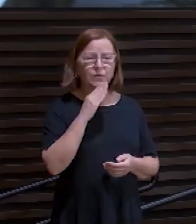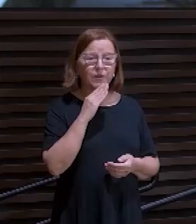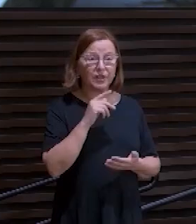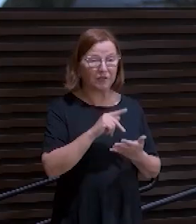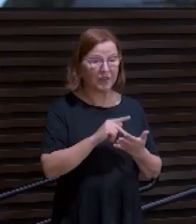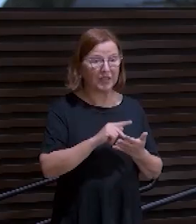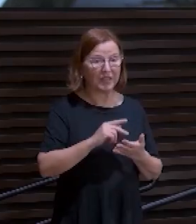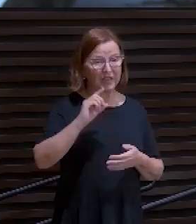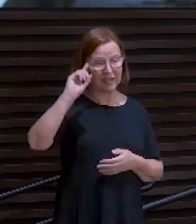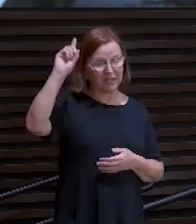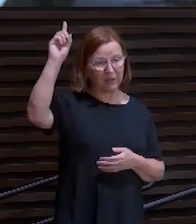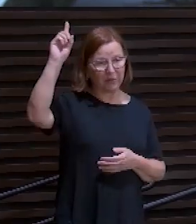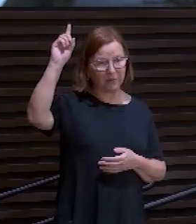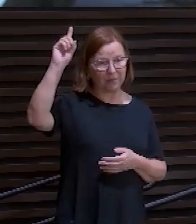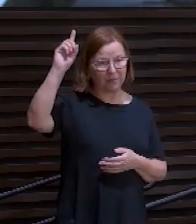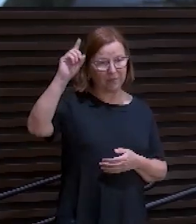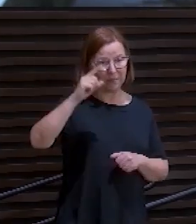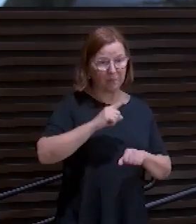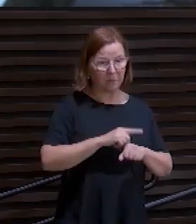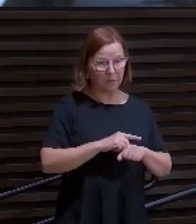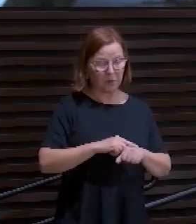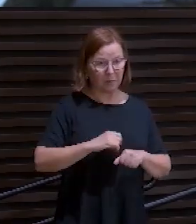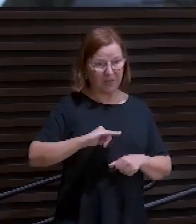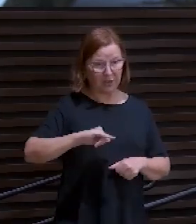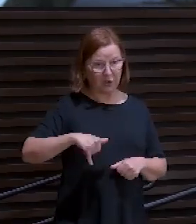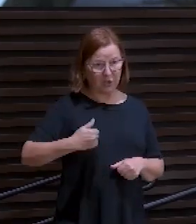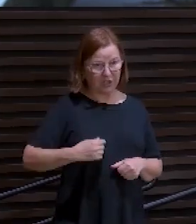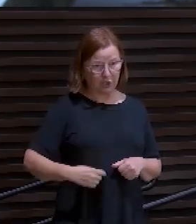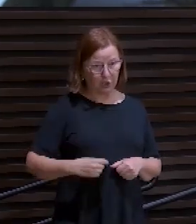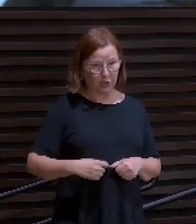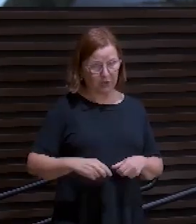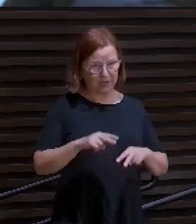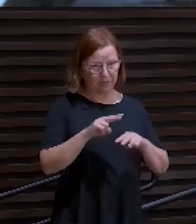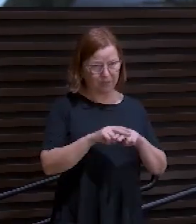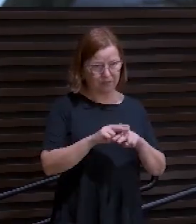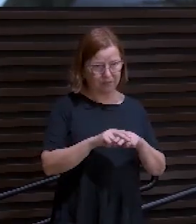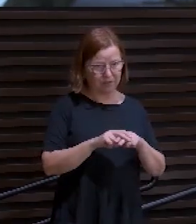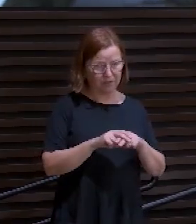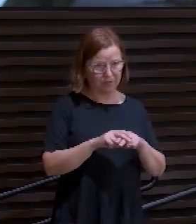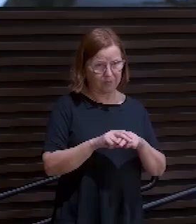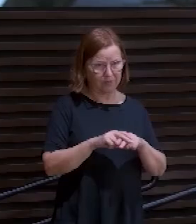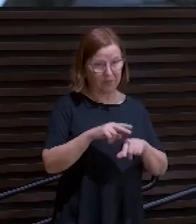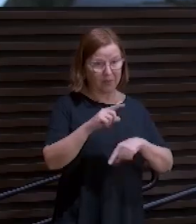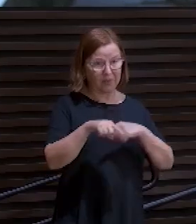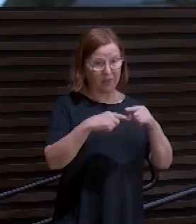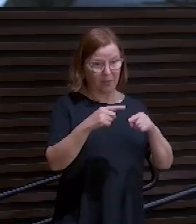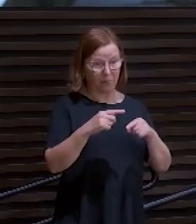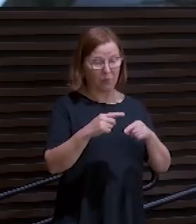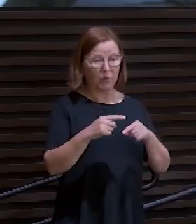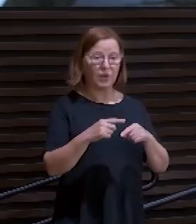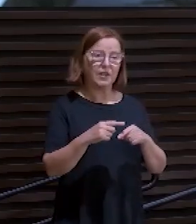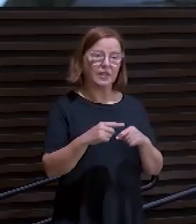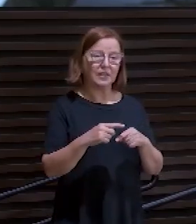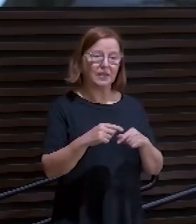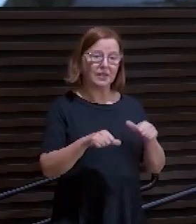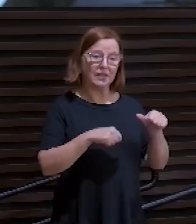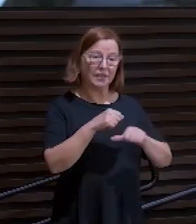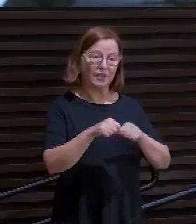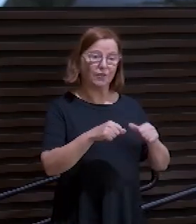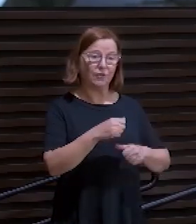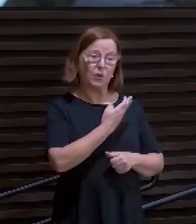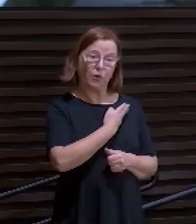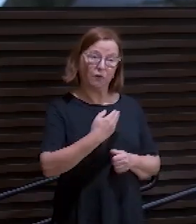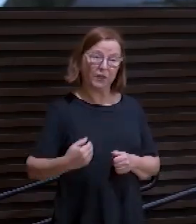ele foi para a prisão, quando ele estava agora como governador, mas agora ele está